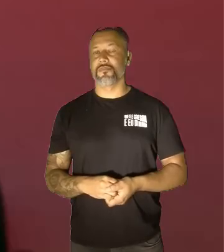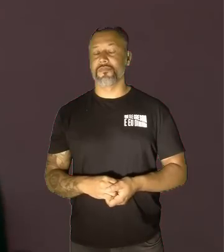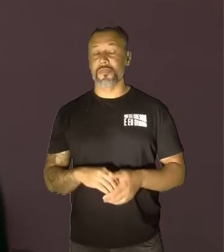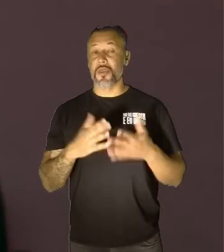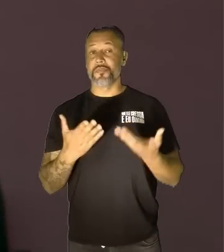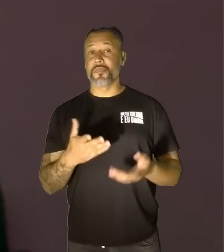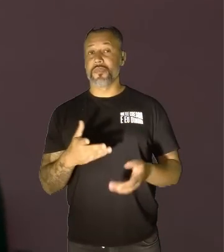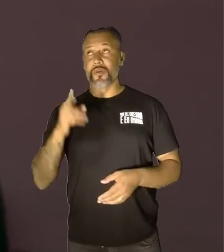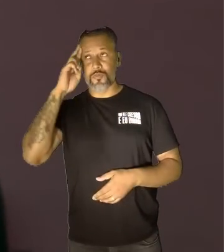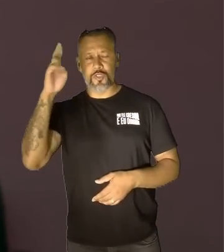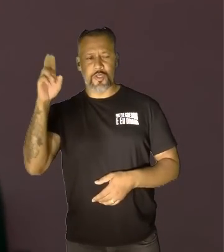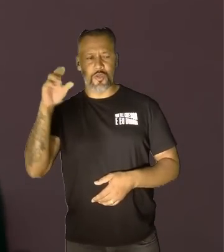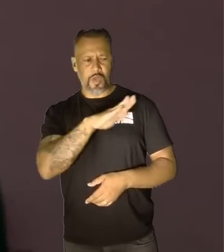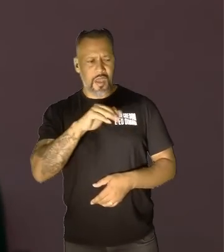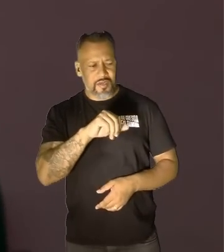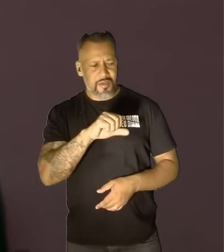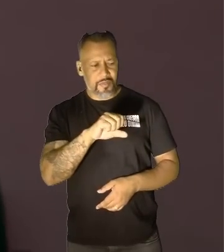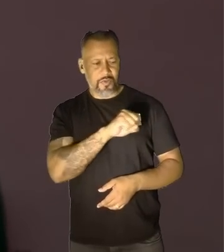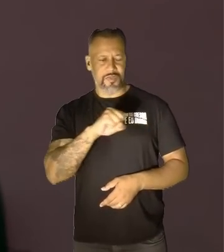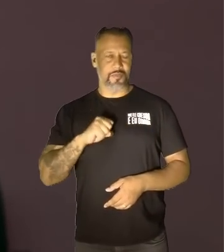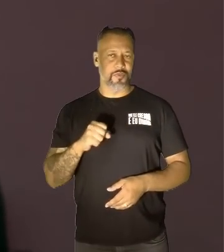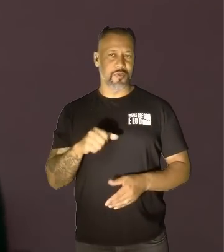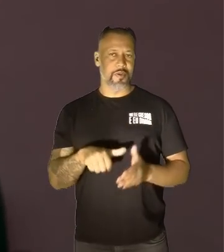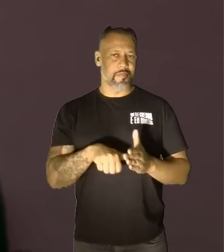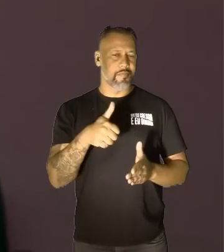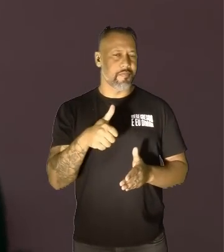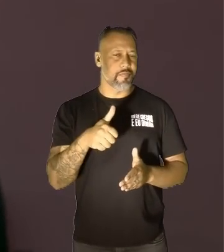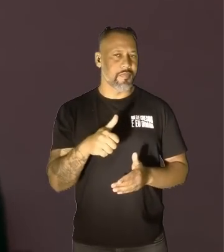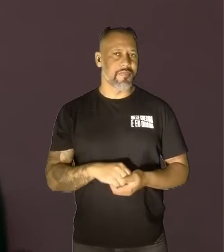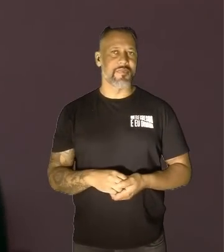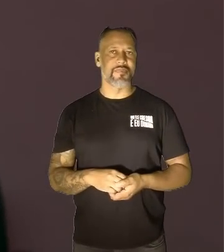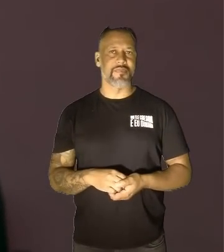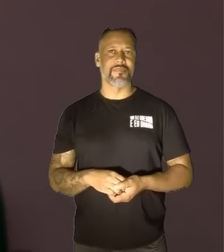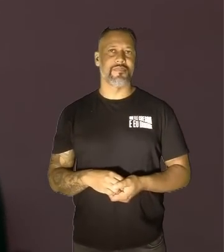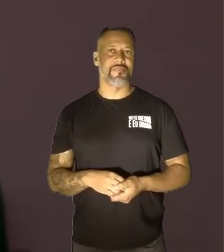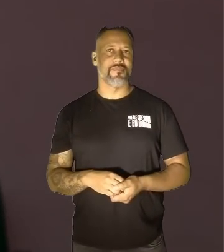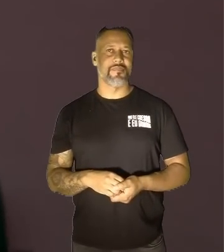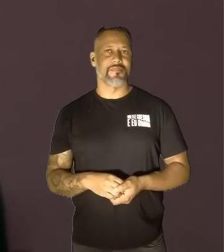Então o Senhor chamou Samuel. Essa foi a primeira vez.